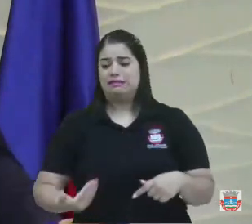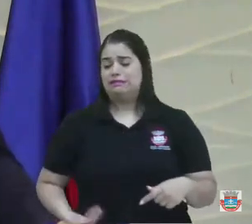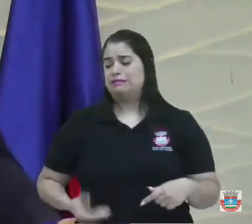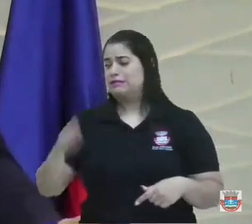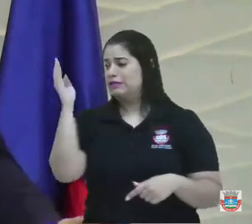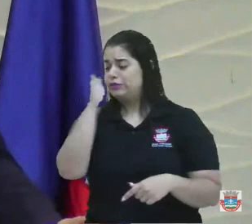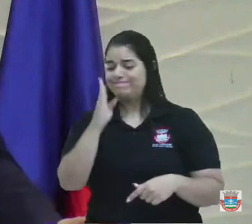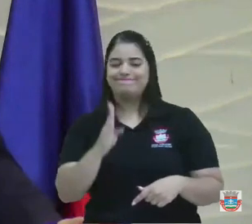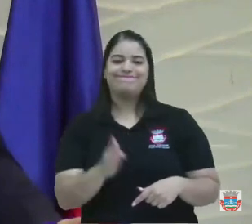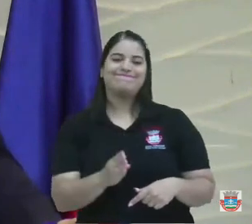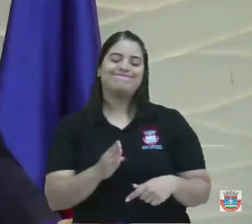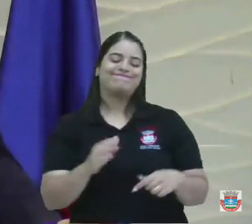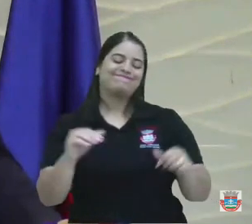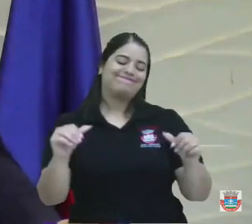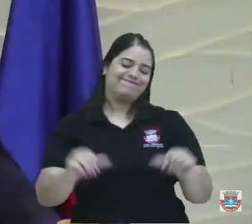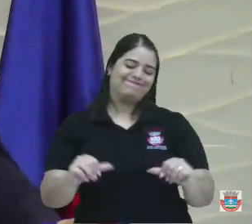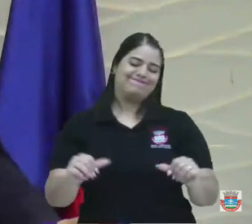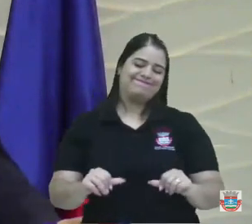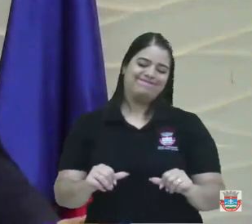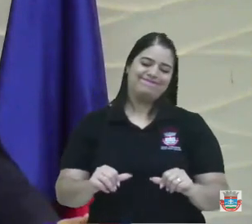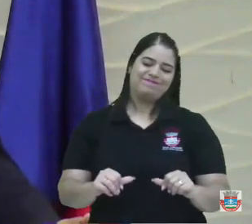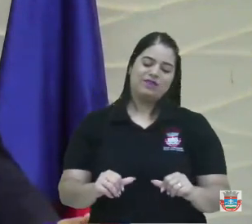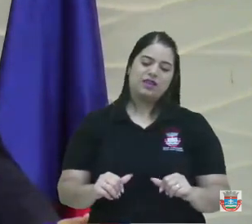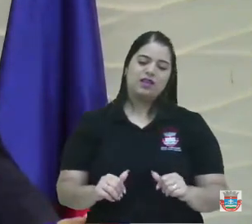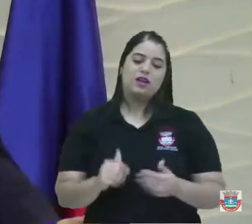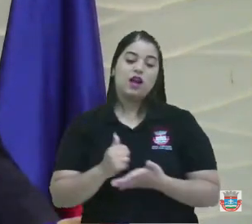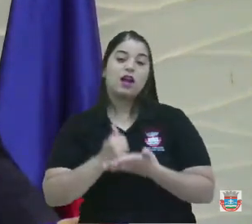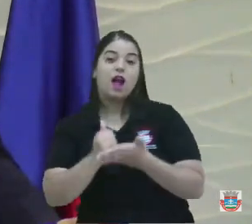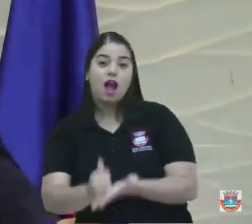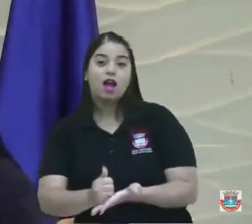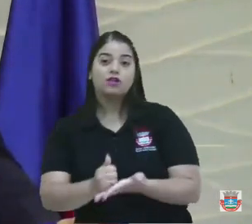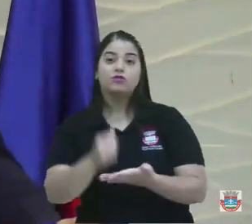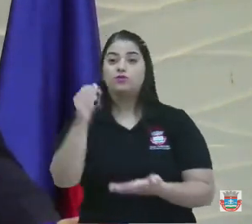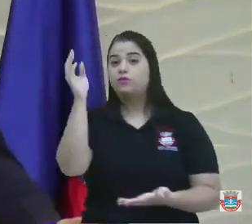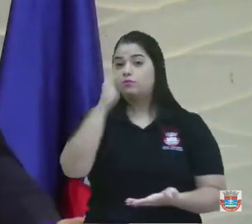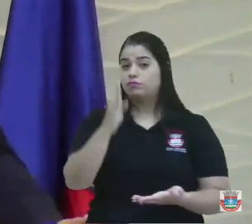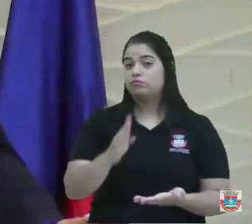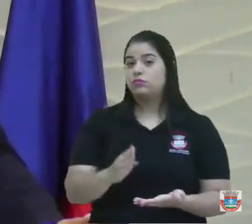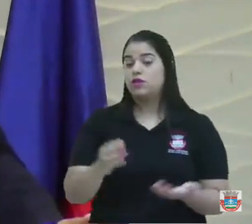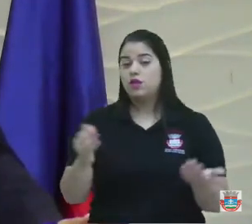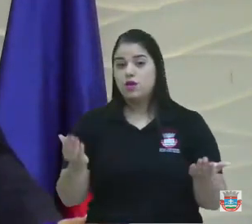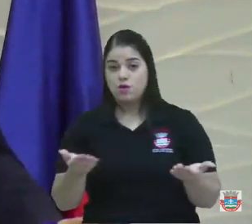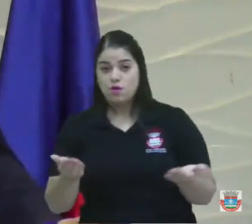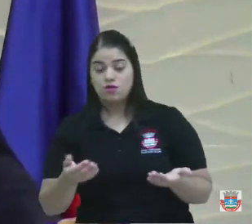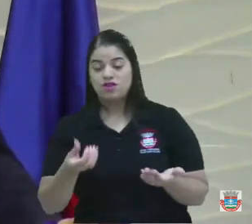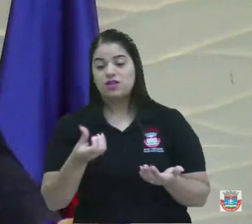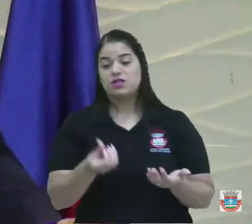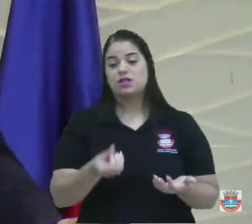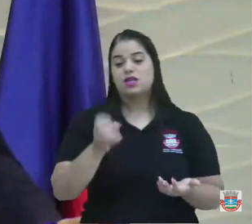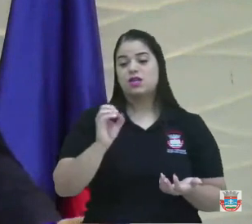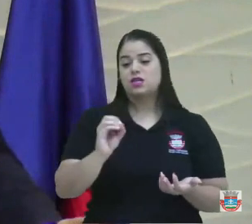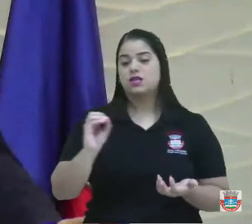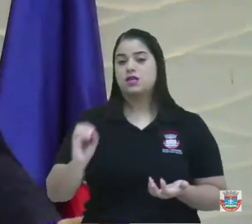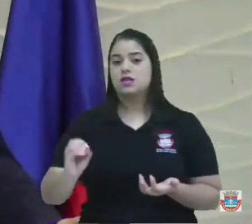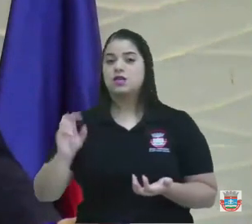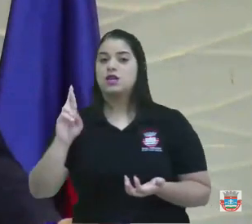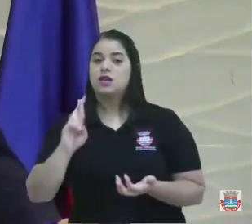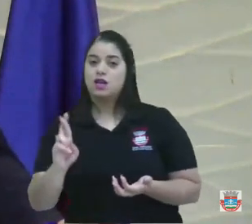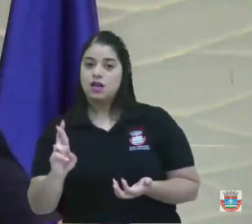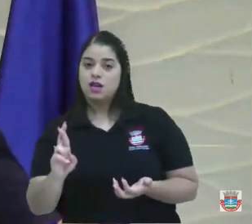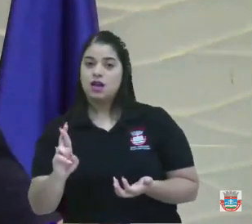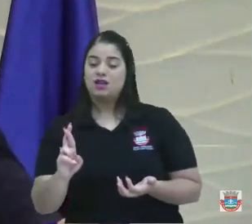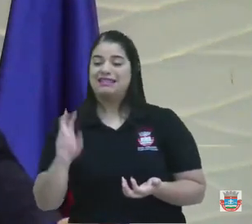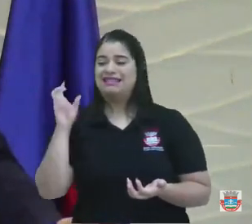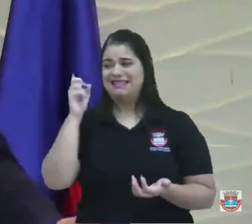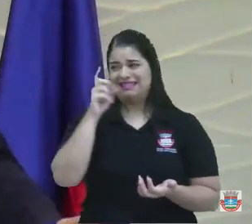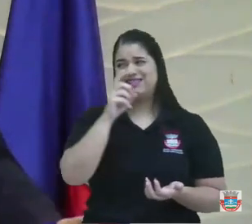consegue sustentar. É Auxílio Brasil que a gente hoje está recebendo aí, os R$ 600, que vai ser muito difícil de